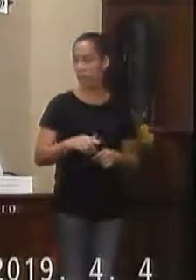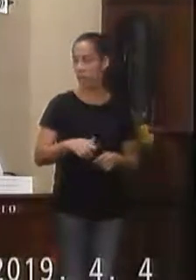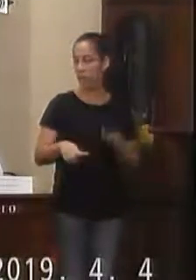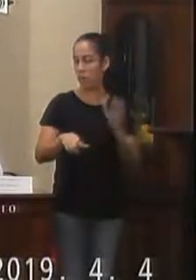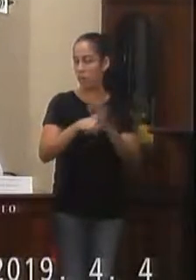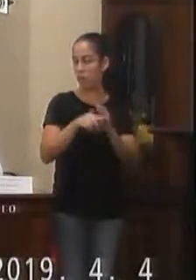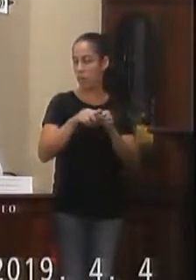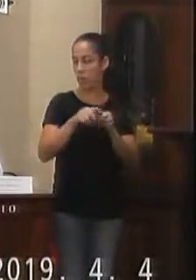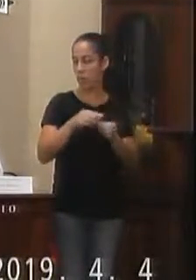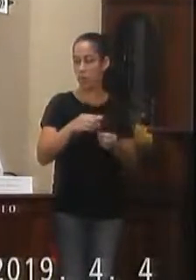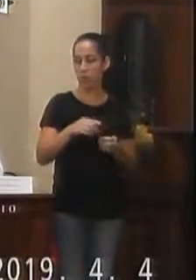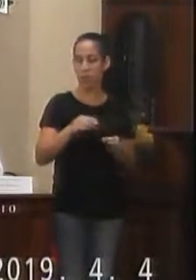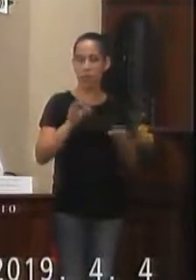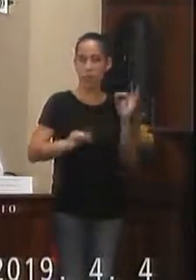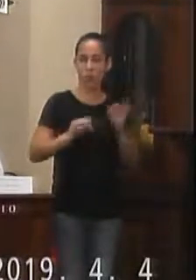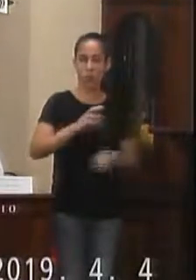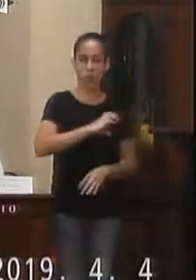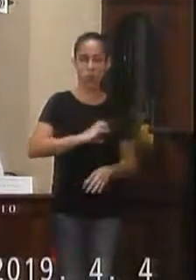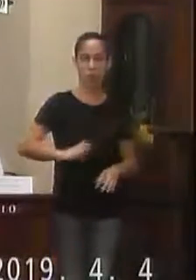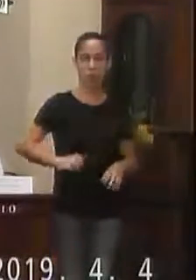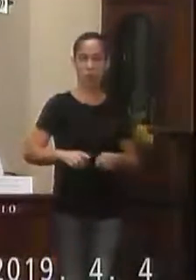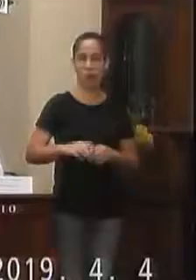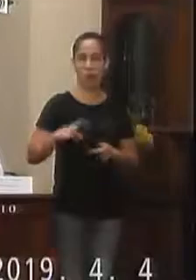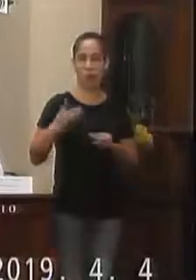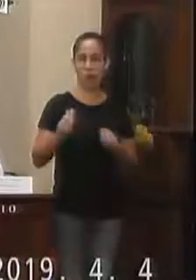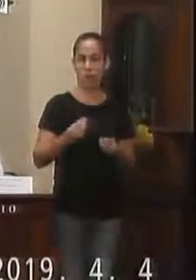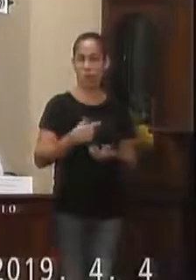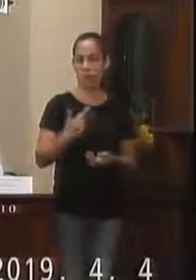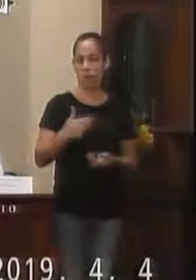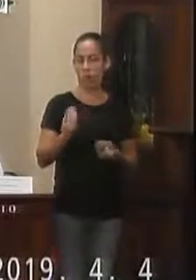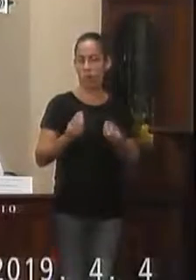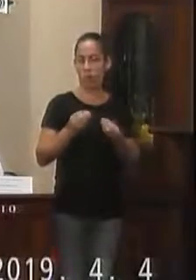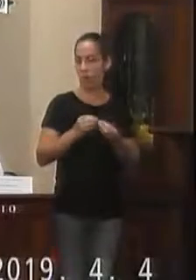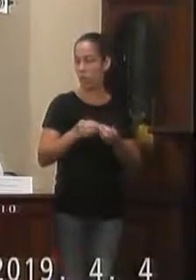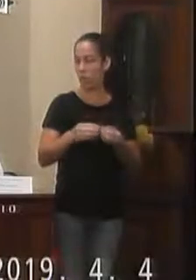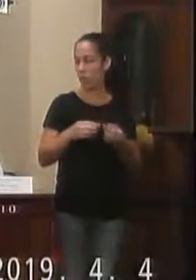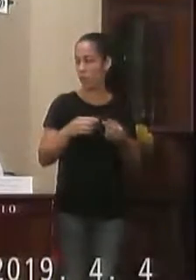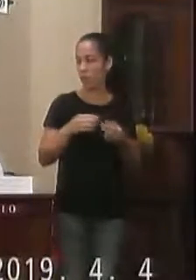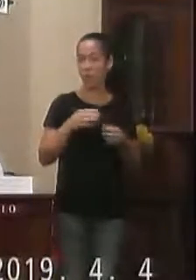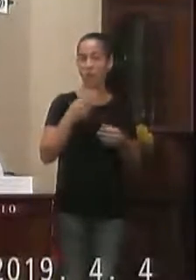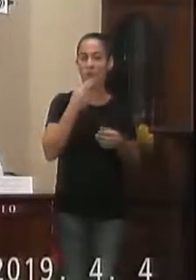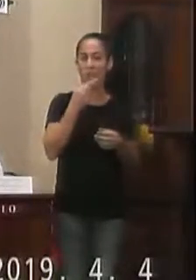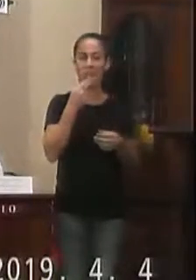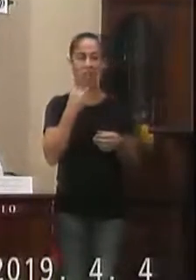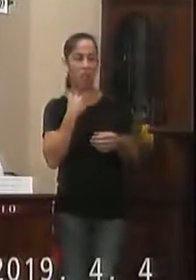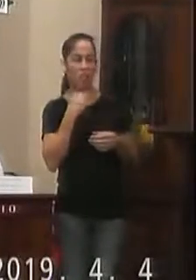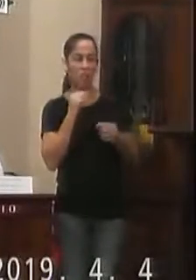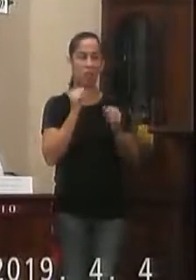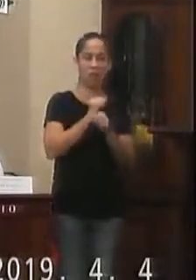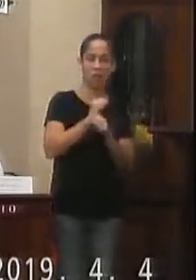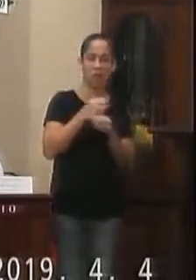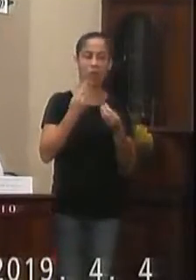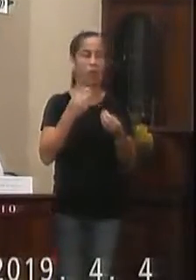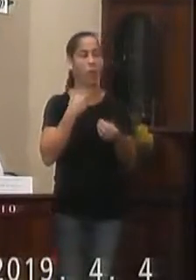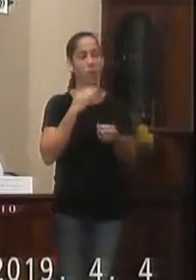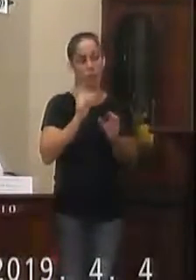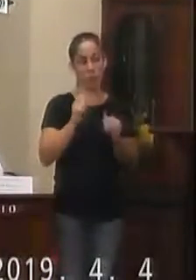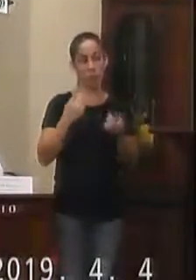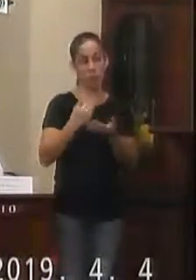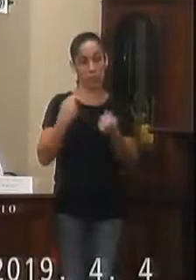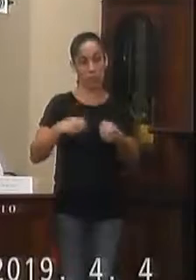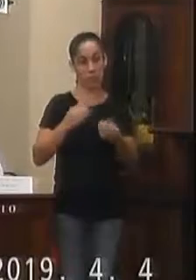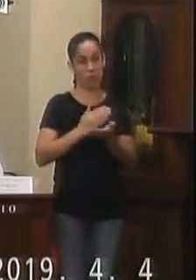Legislativo Estadual e o Judiciário Estadual endossou isso. Então, não há nenhum tipo de justificativa para que isso não possa ser feito. Então,